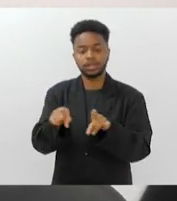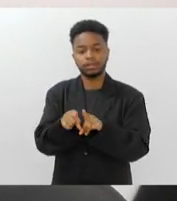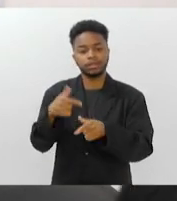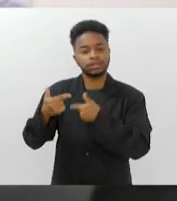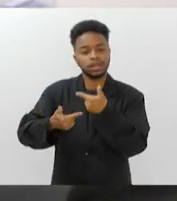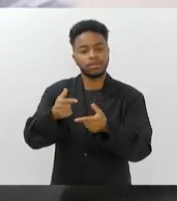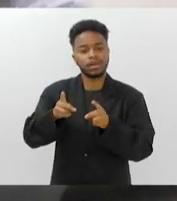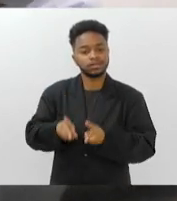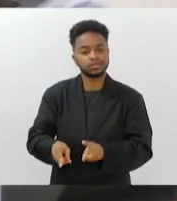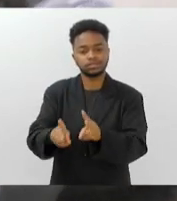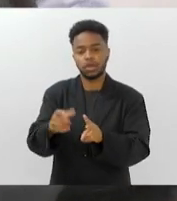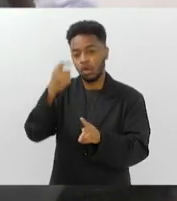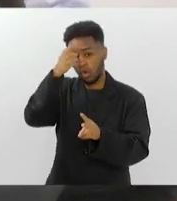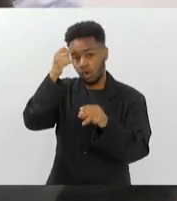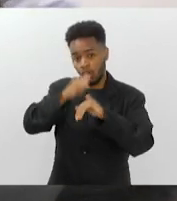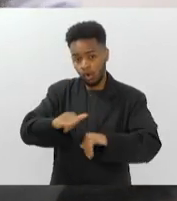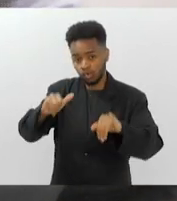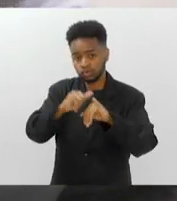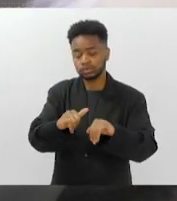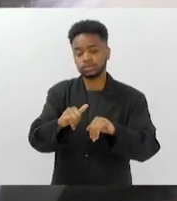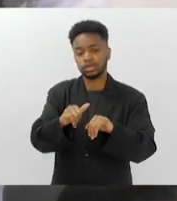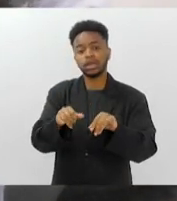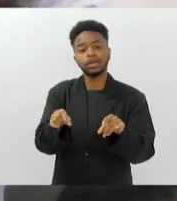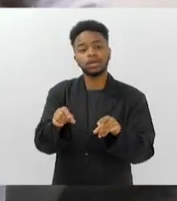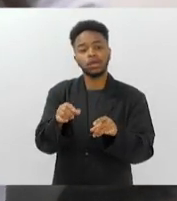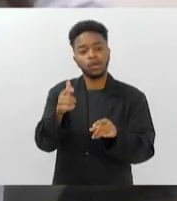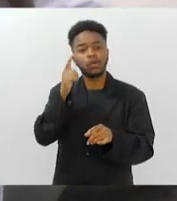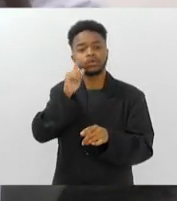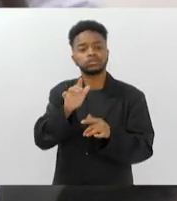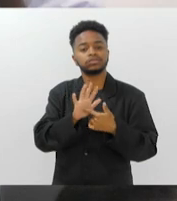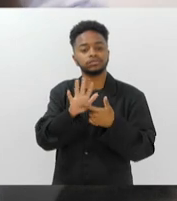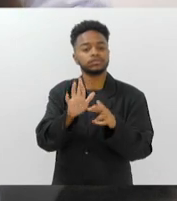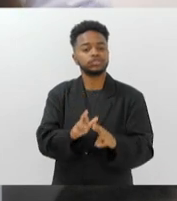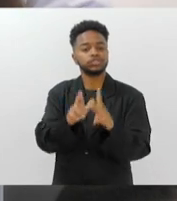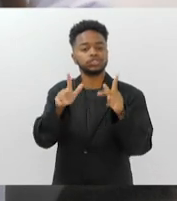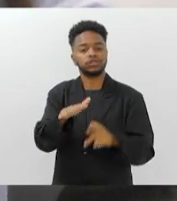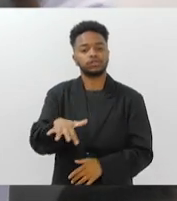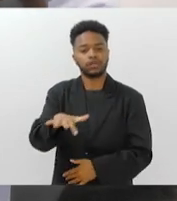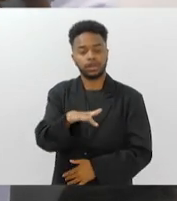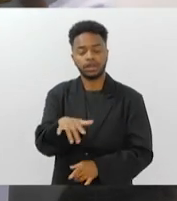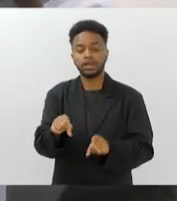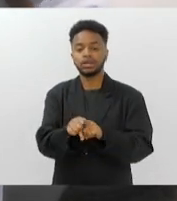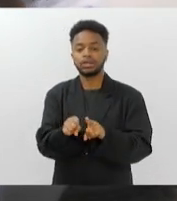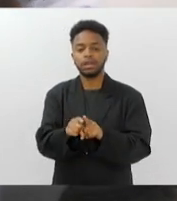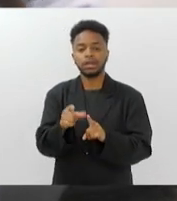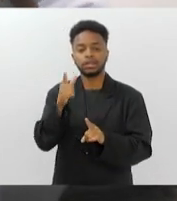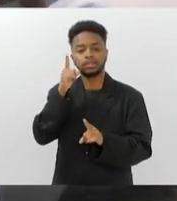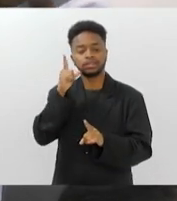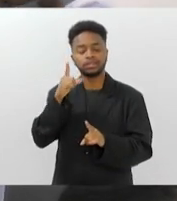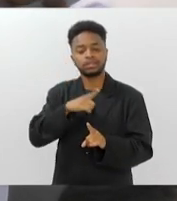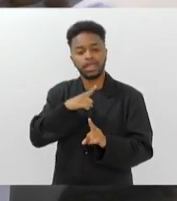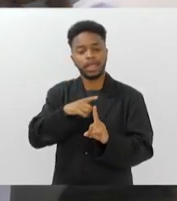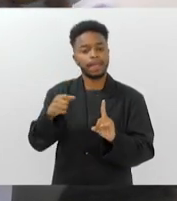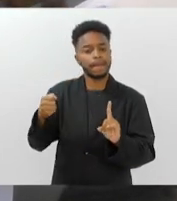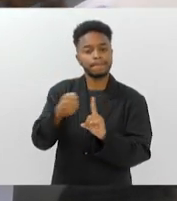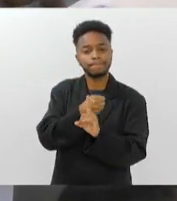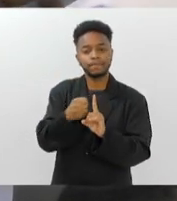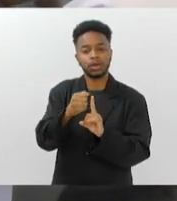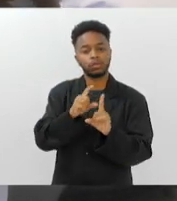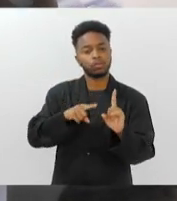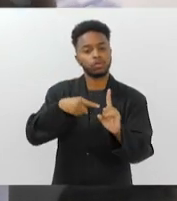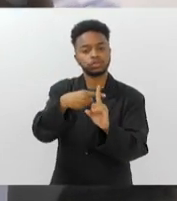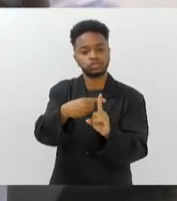conscientização e prevenção tem feito uma grande diferença nos territórios impactando positivamente a vida de Inúmeras